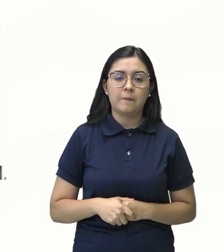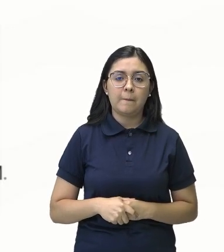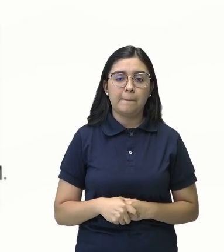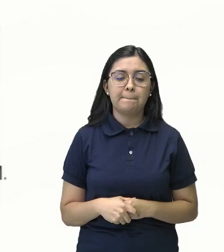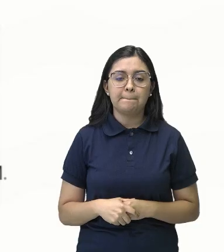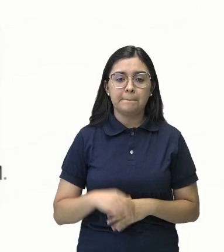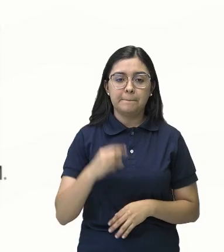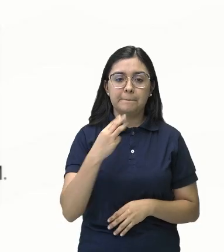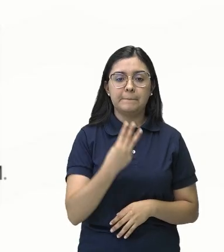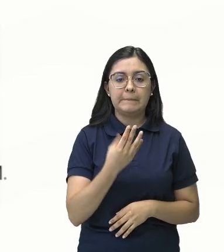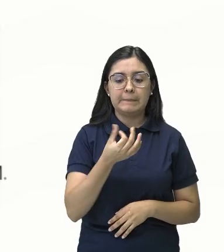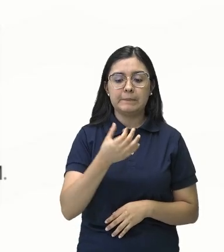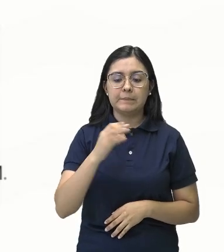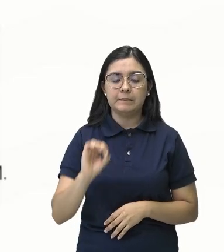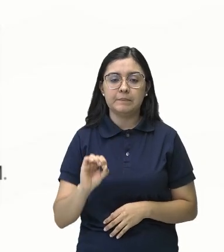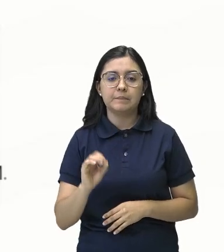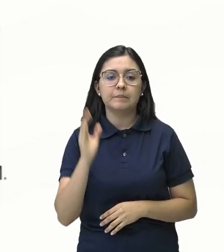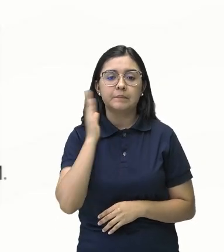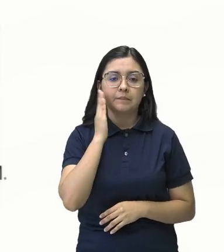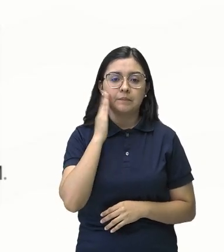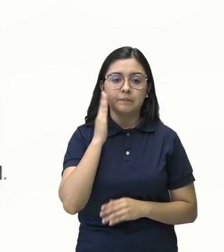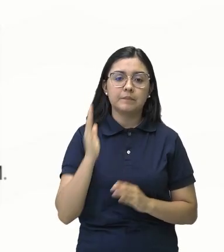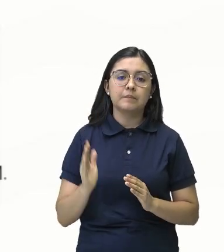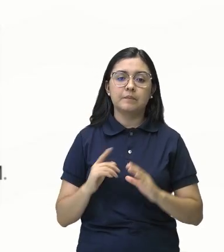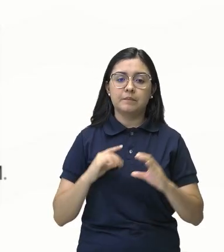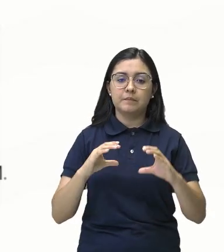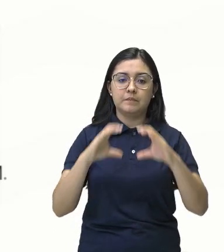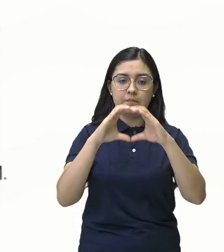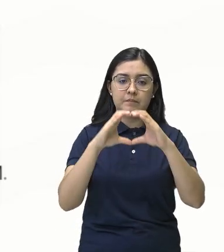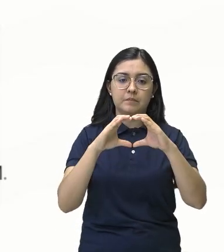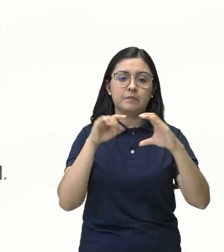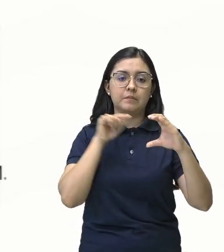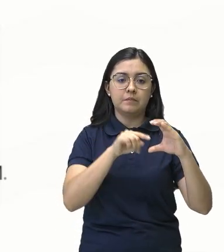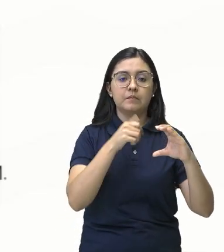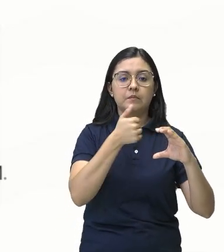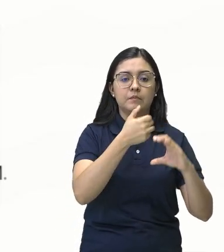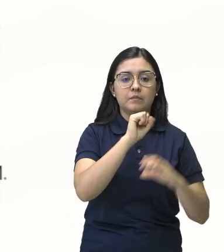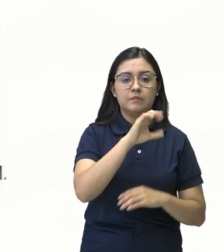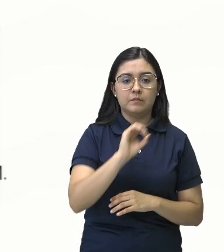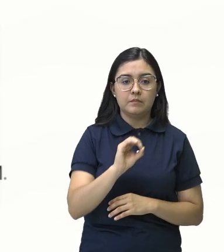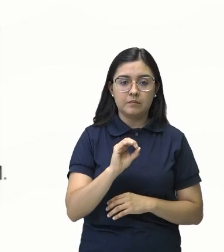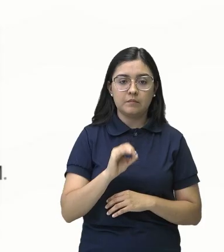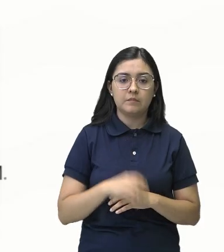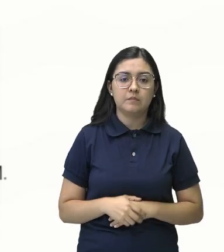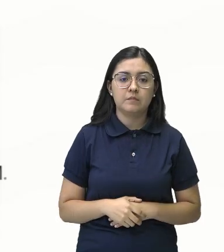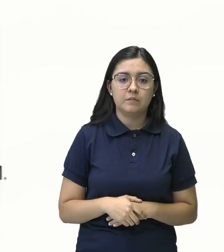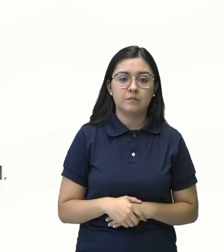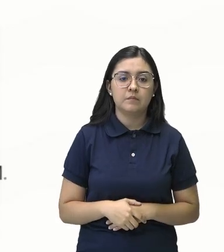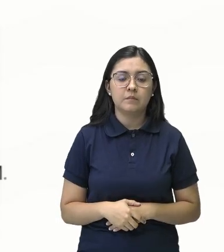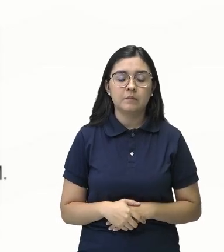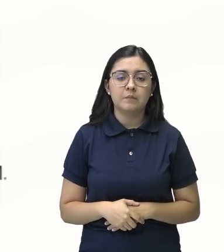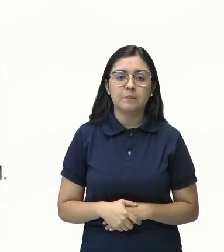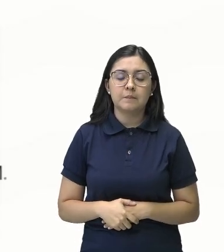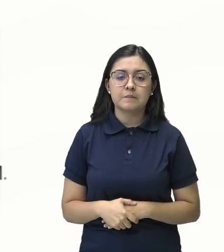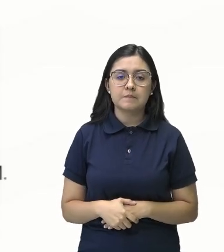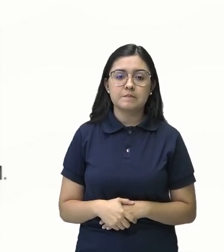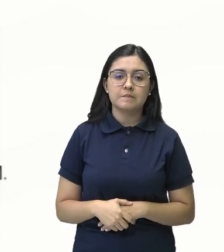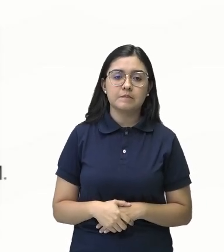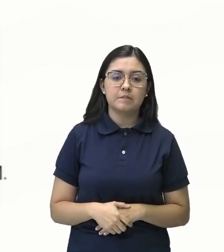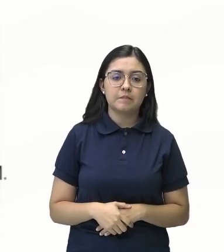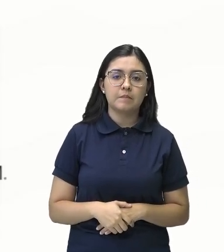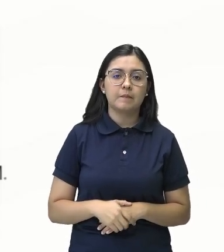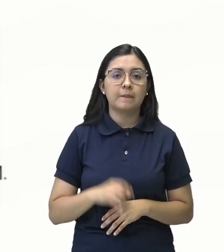ângulo de 360 graus. Então, eu sei que aqui do outro lado é 180 graus, esse todo verde aqui,